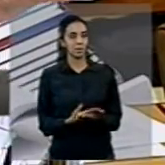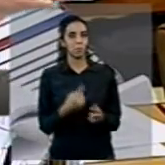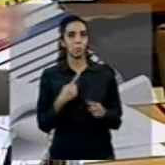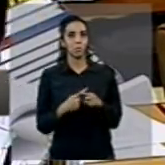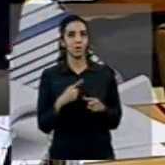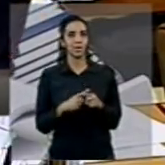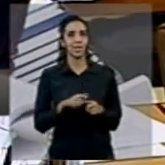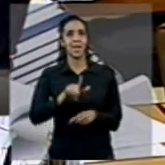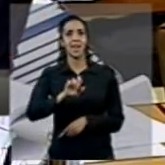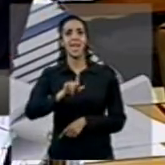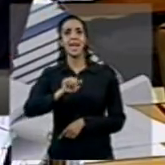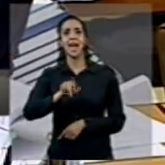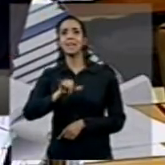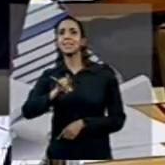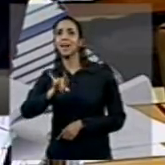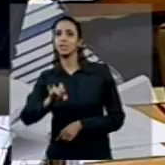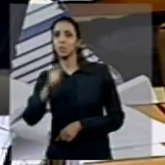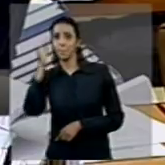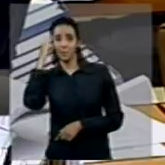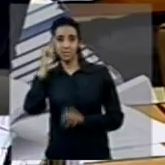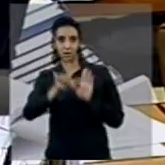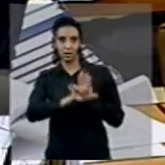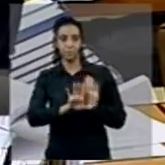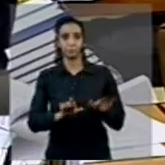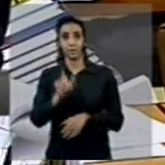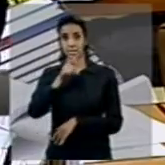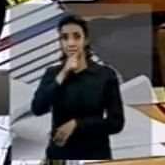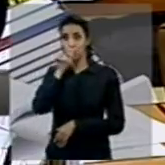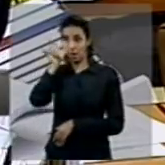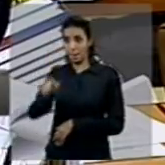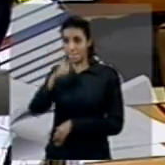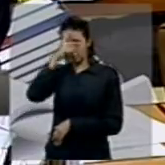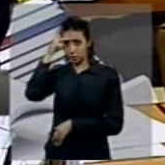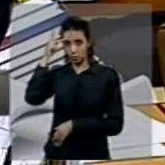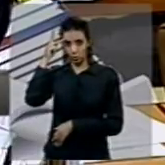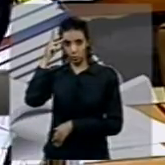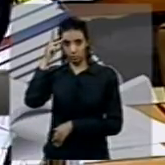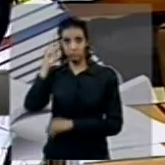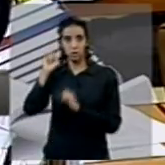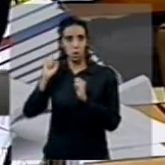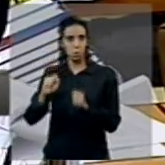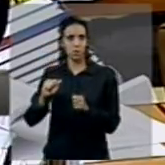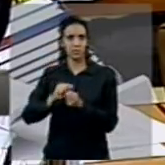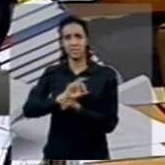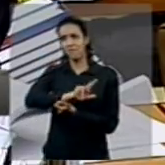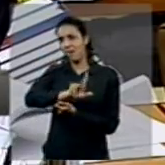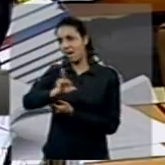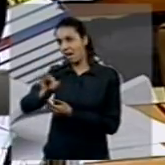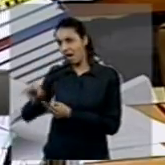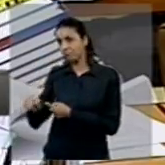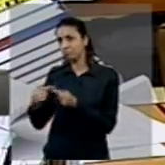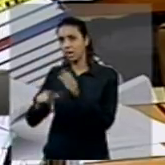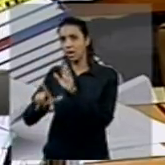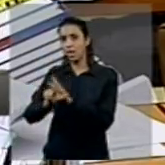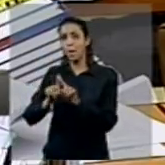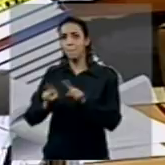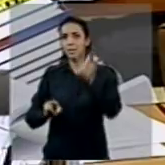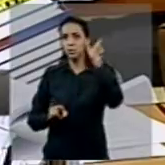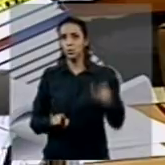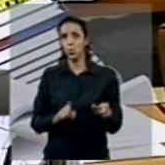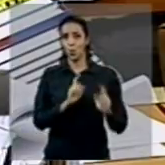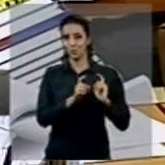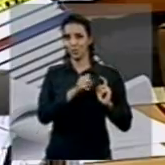legalidade. Enquanto particular pode fazer tudo que não esteja proibido em lei, o administrador